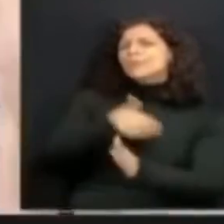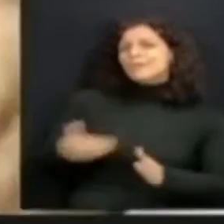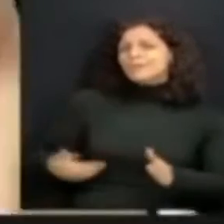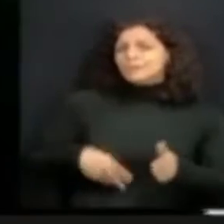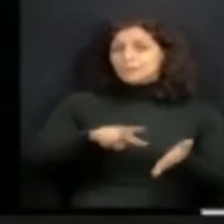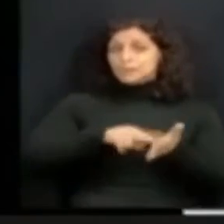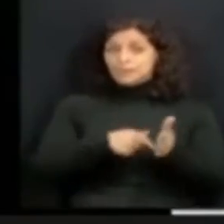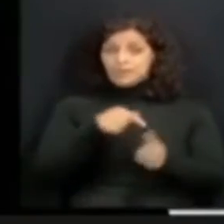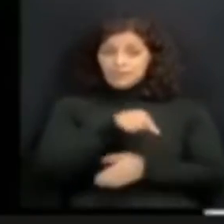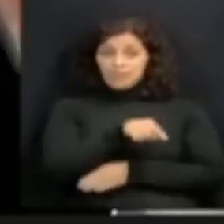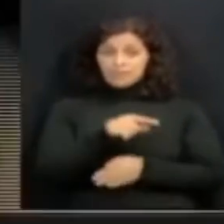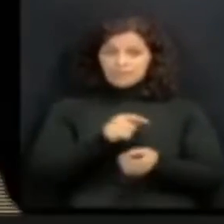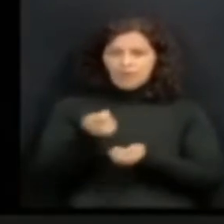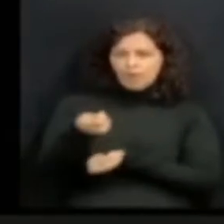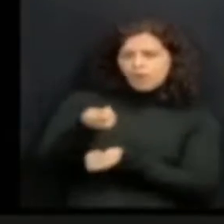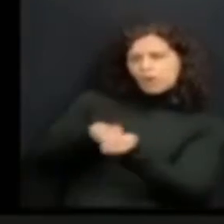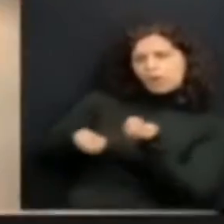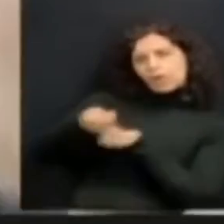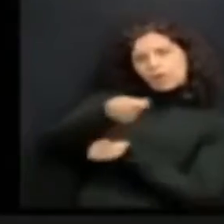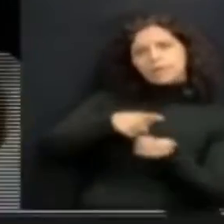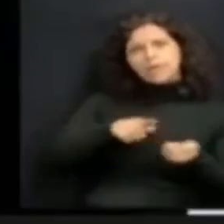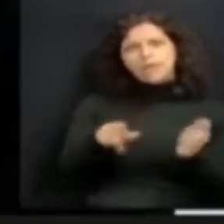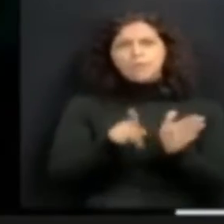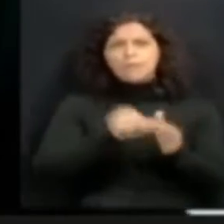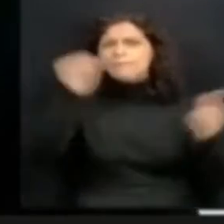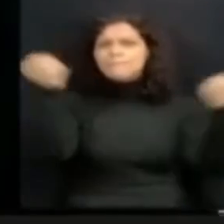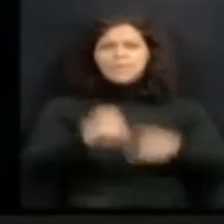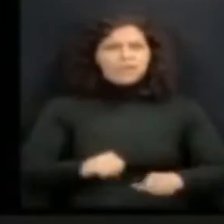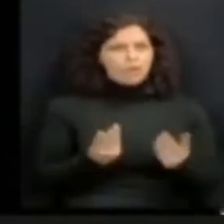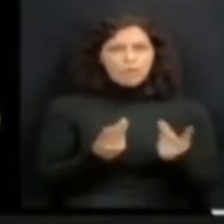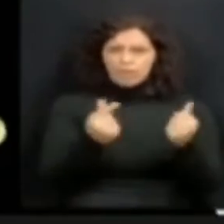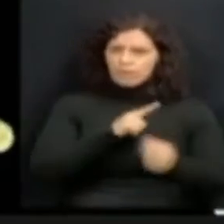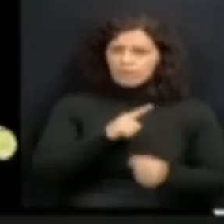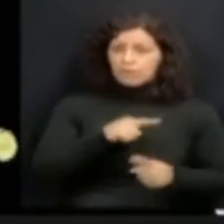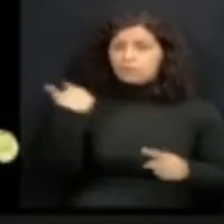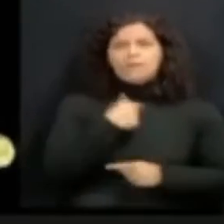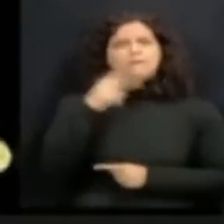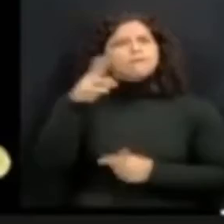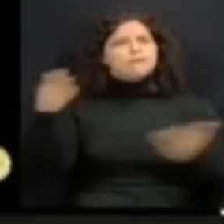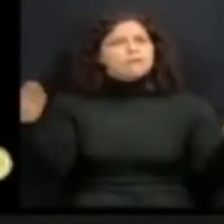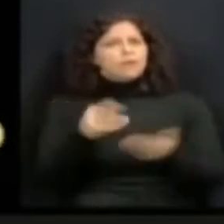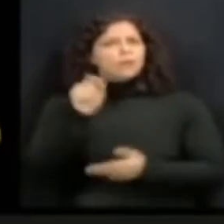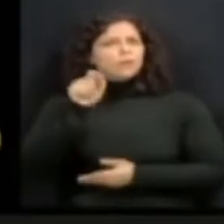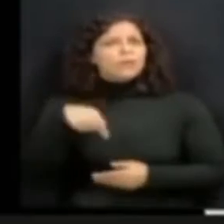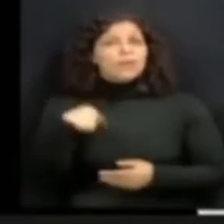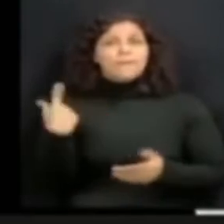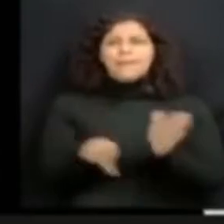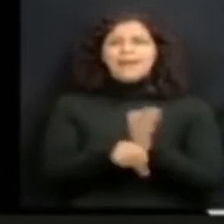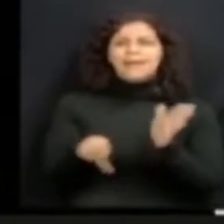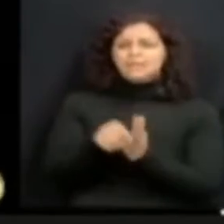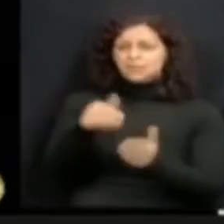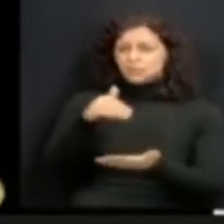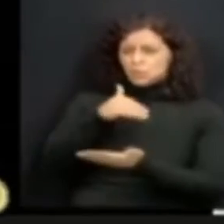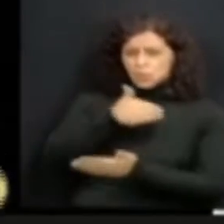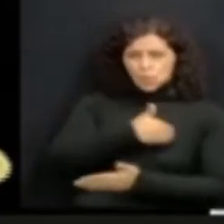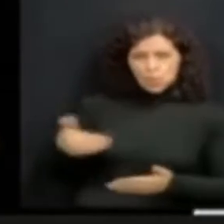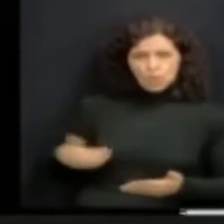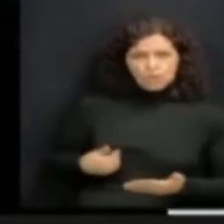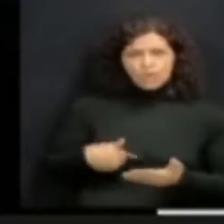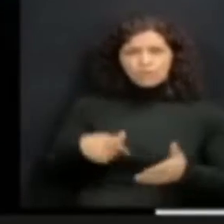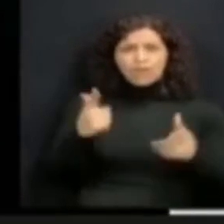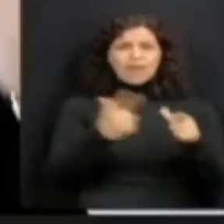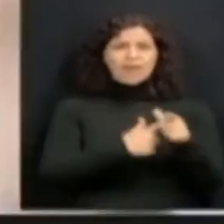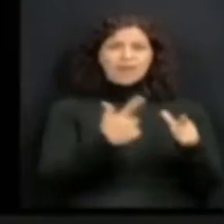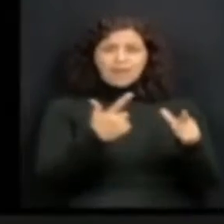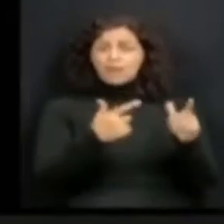na essência é outra, e na sua ação é pior ainda. O que a gente vê aqui é um desmonte do Estado através de